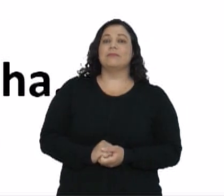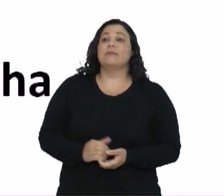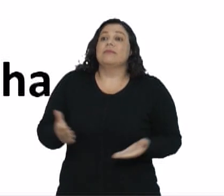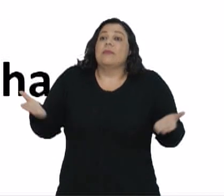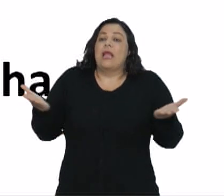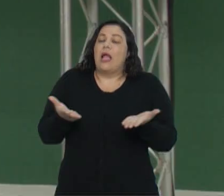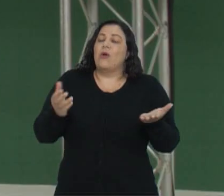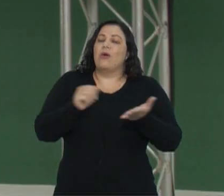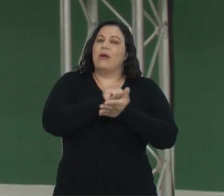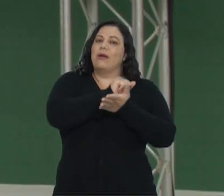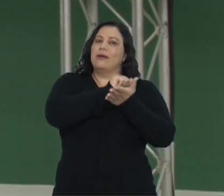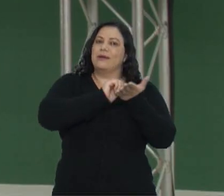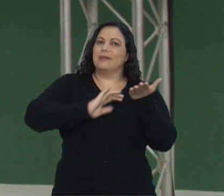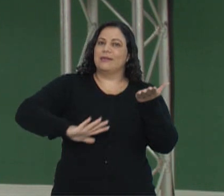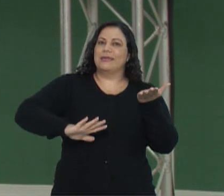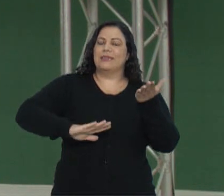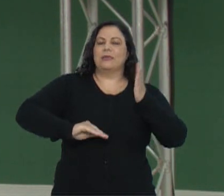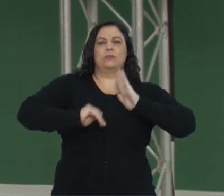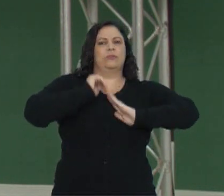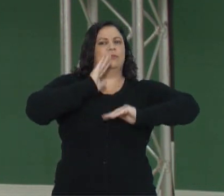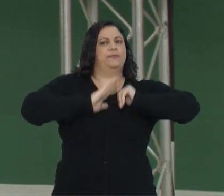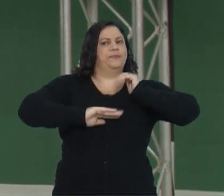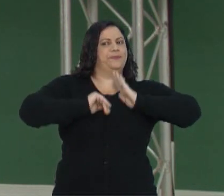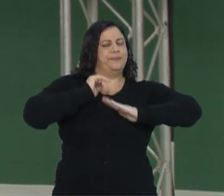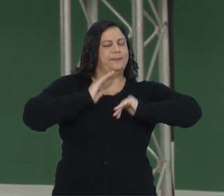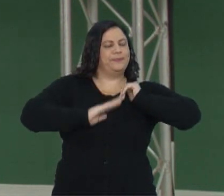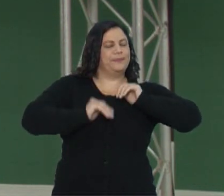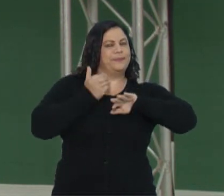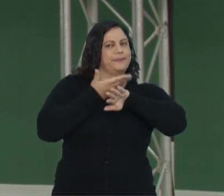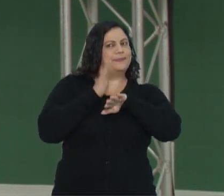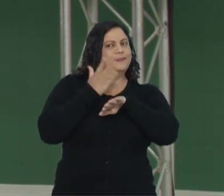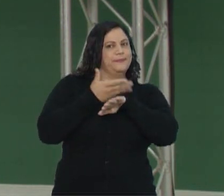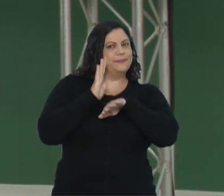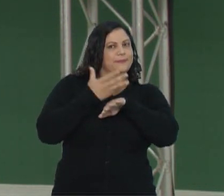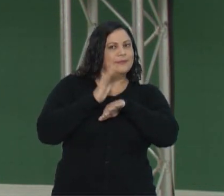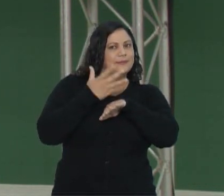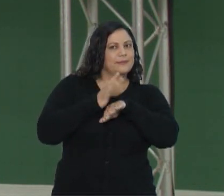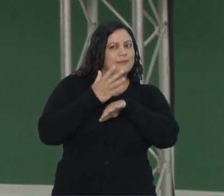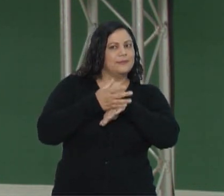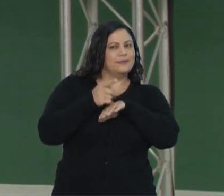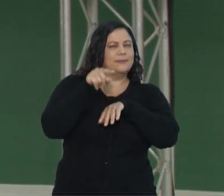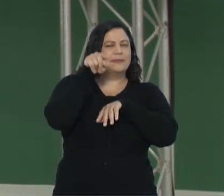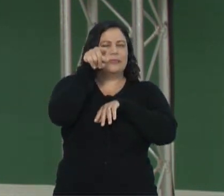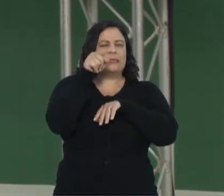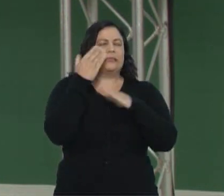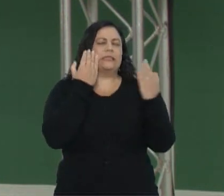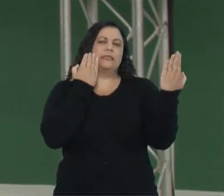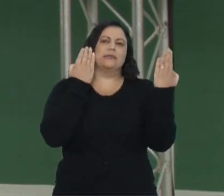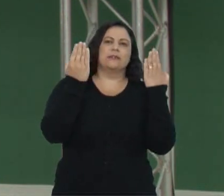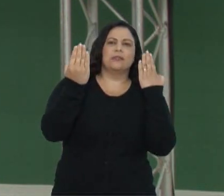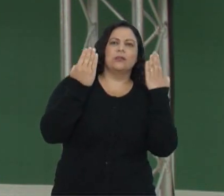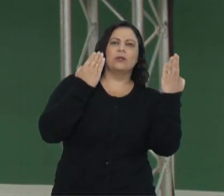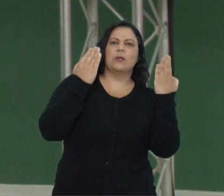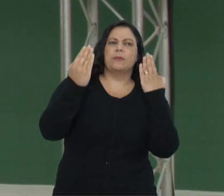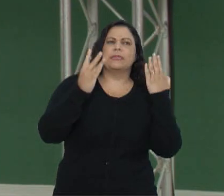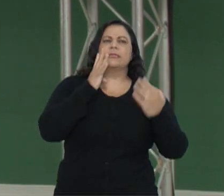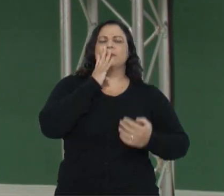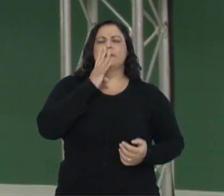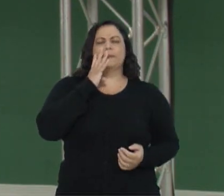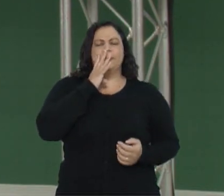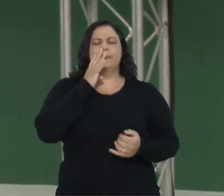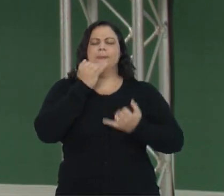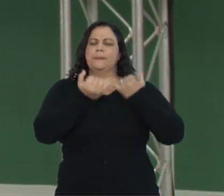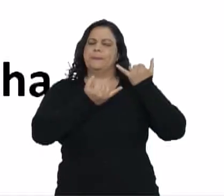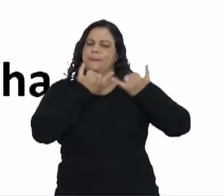Agora, a atividade prática para vocês. Prática não, a gente vai fazer uma comparação bem bacana aqui, vamos fazer uma brincadeira